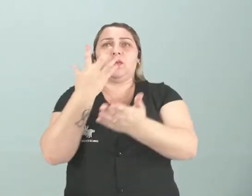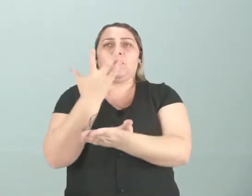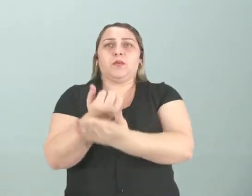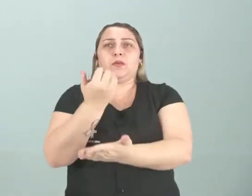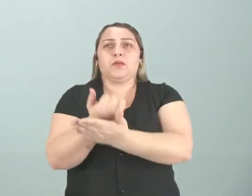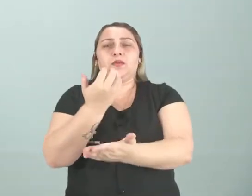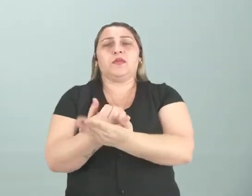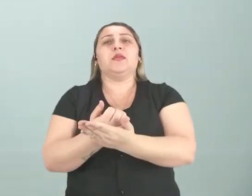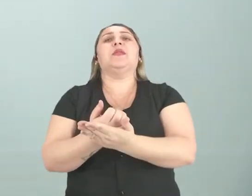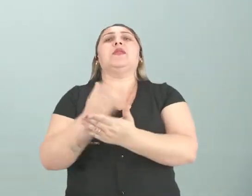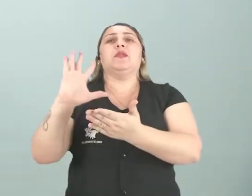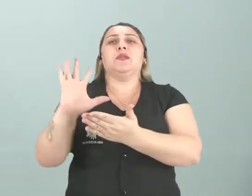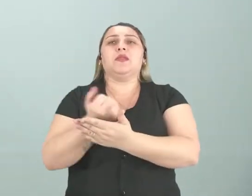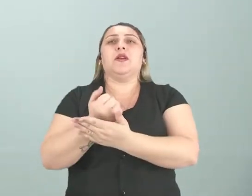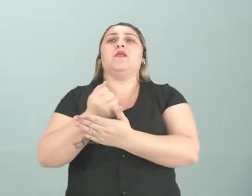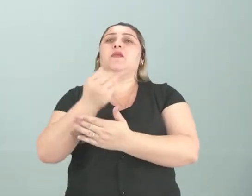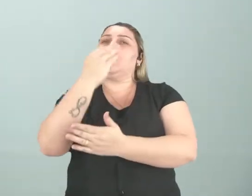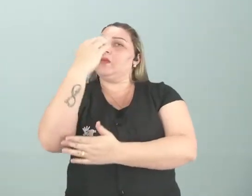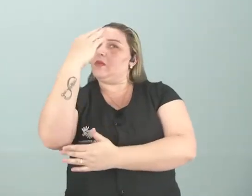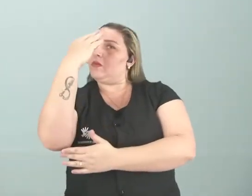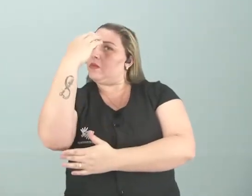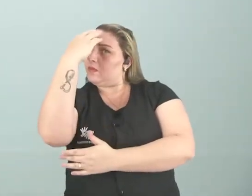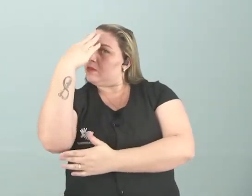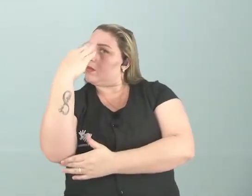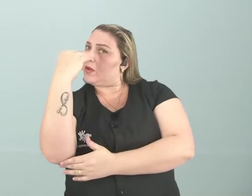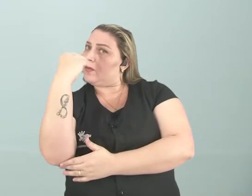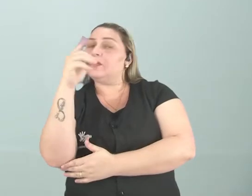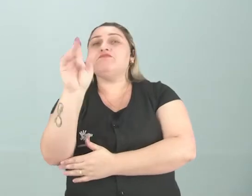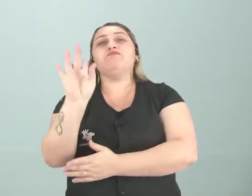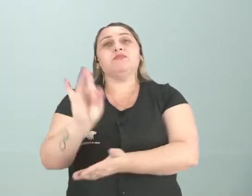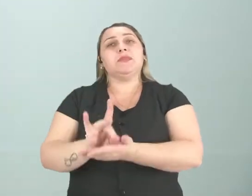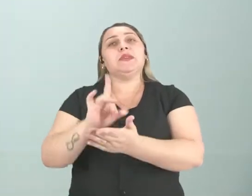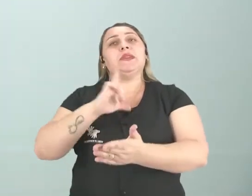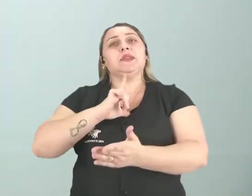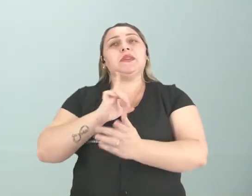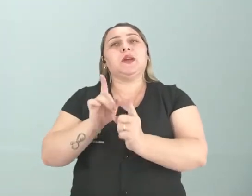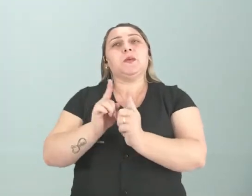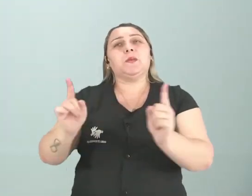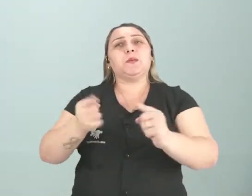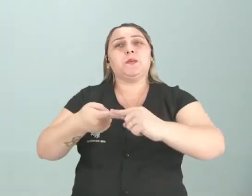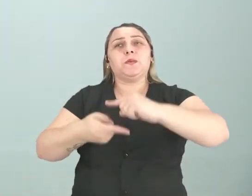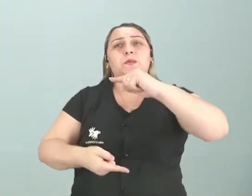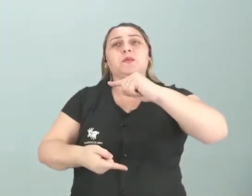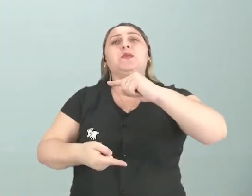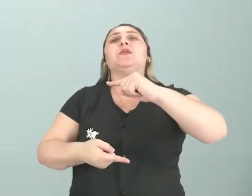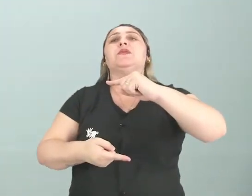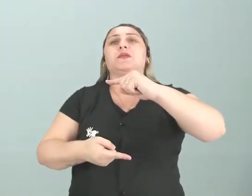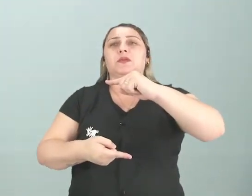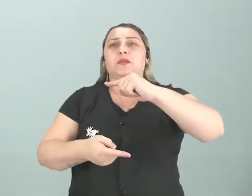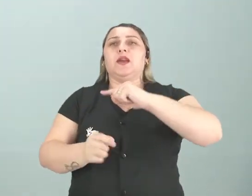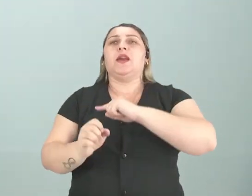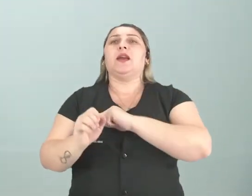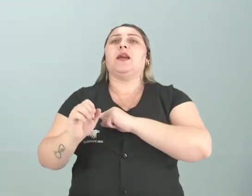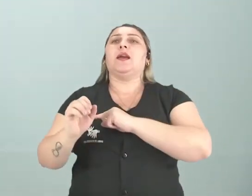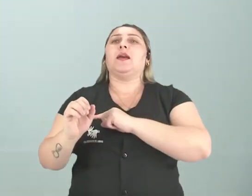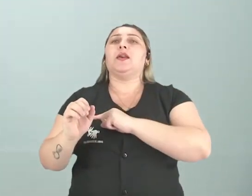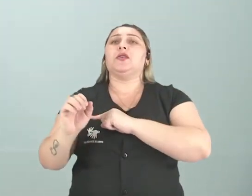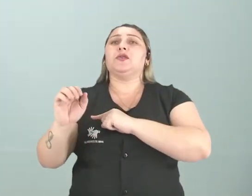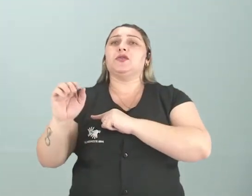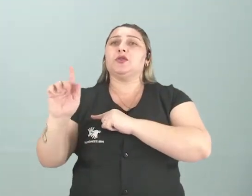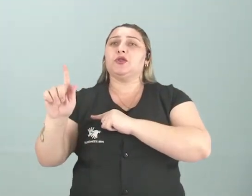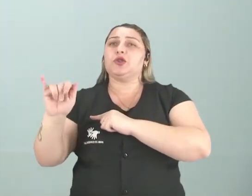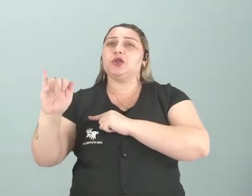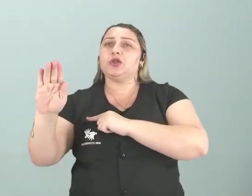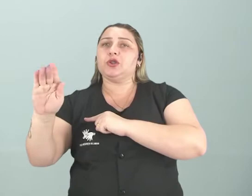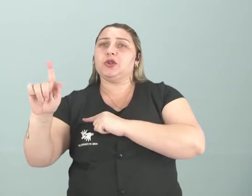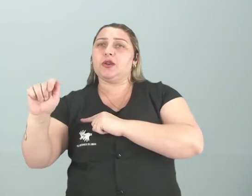um arquivo, você salva uma foto, geralmente aquele arquivo ali tem um tamanho, né? Geralmente em kbyte, megabyte,